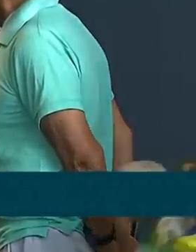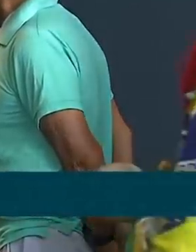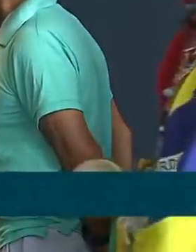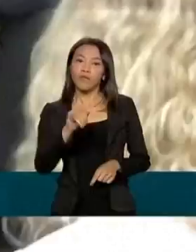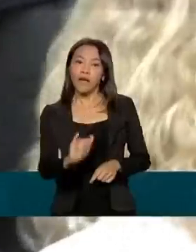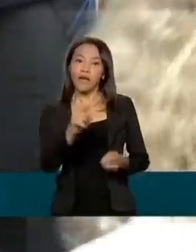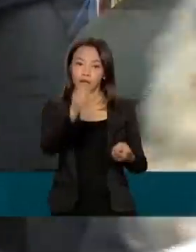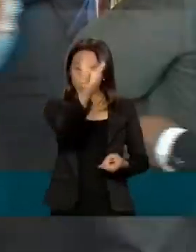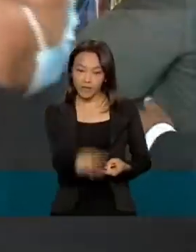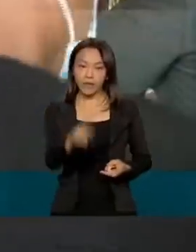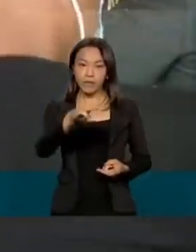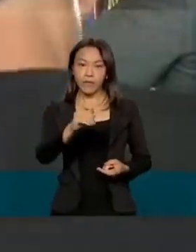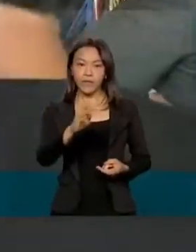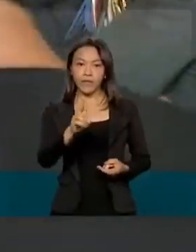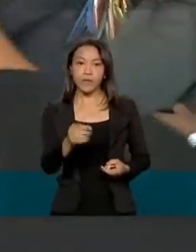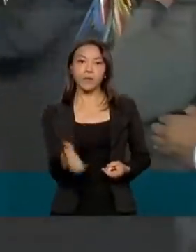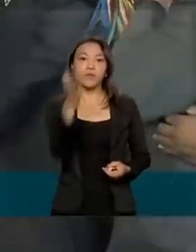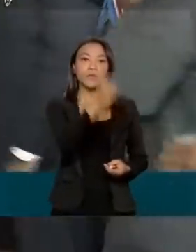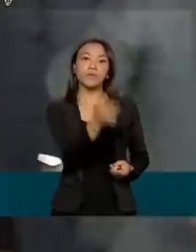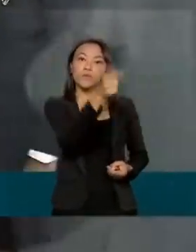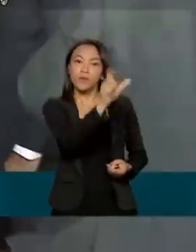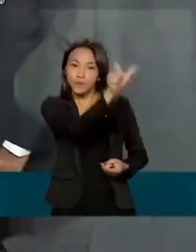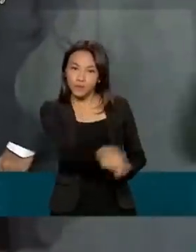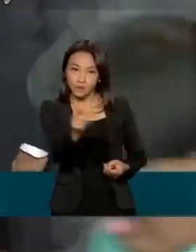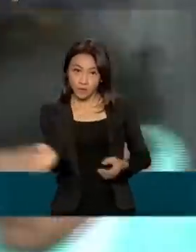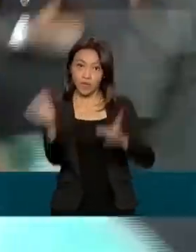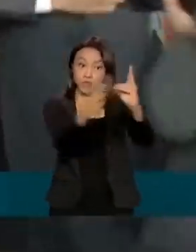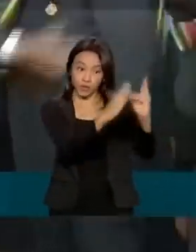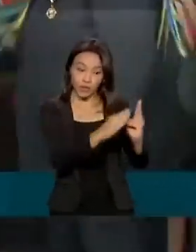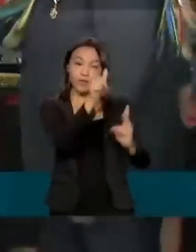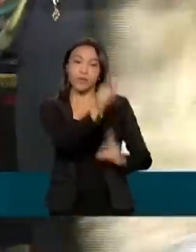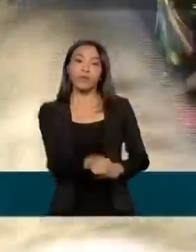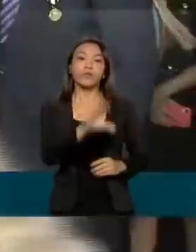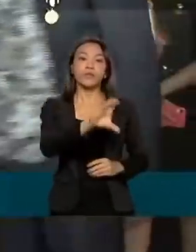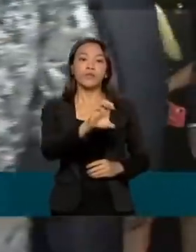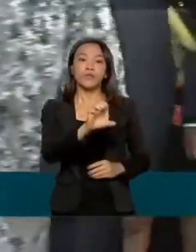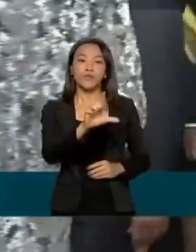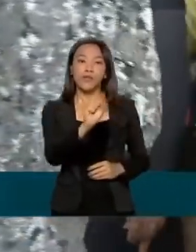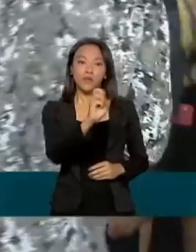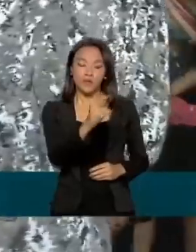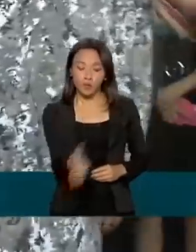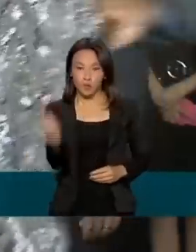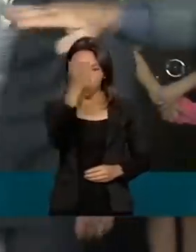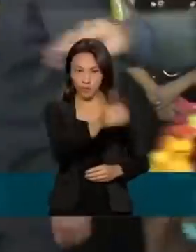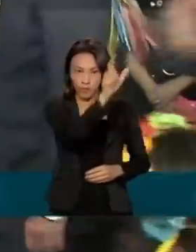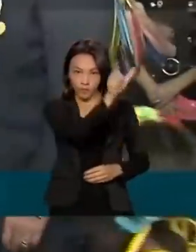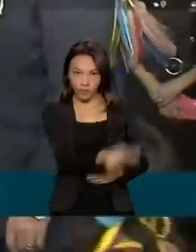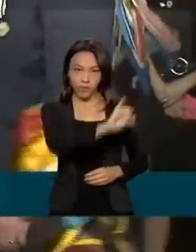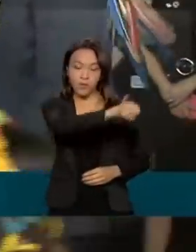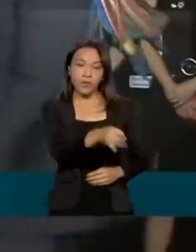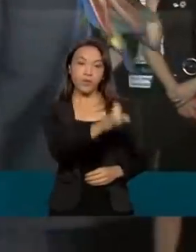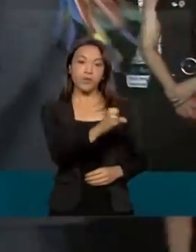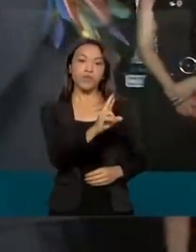de terra para os indígenas e de abrir as reservas existentes já duramente atingidos pelo desmatamento apoiado por Aliados do